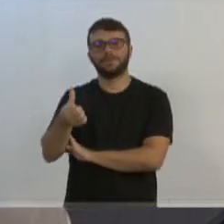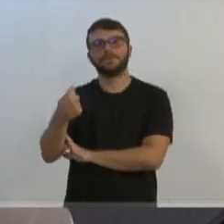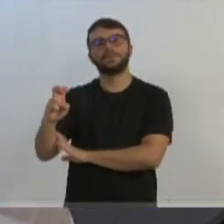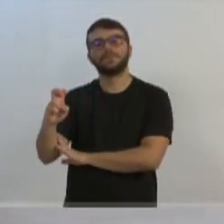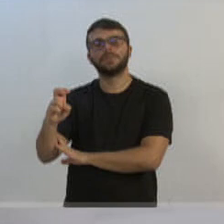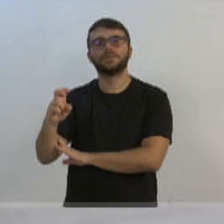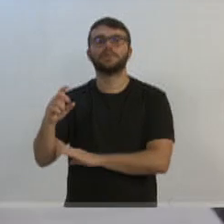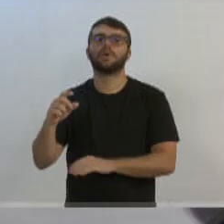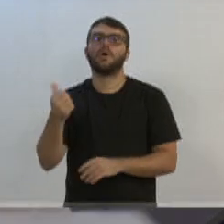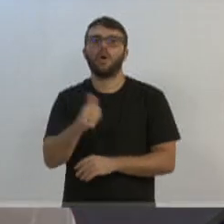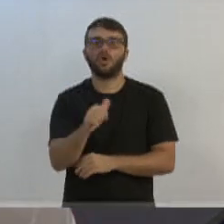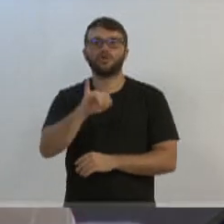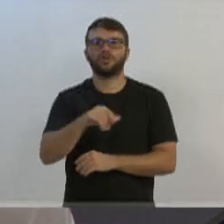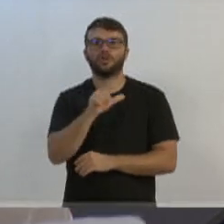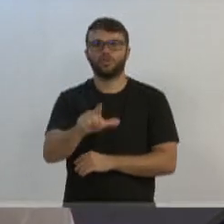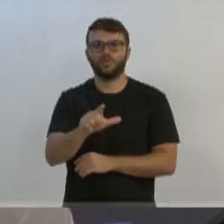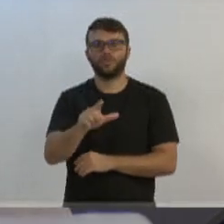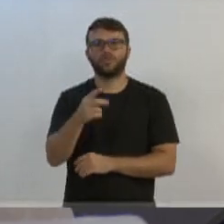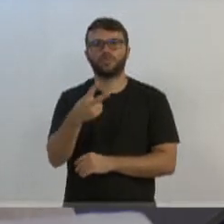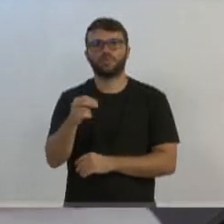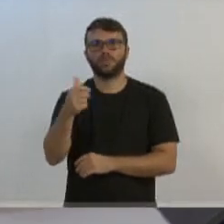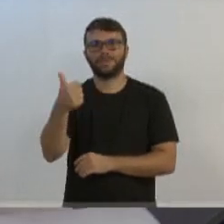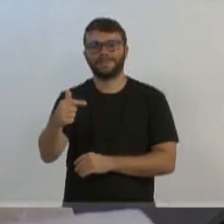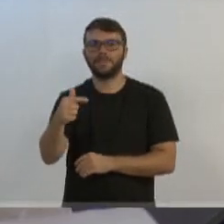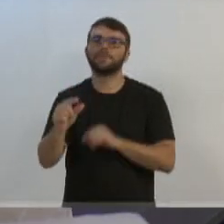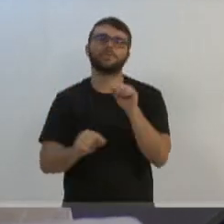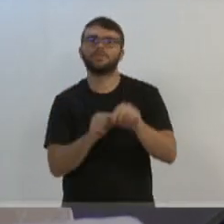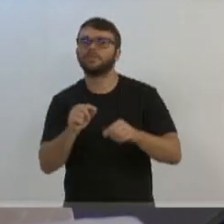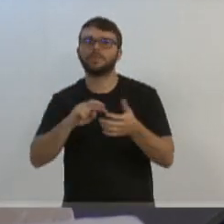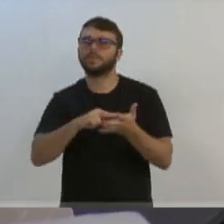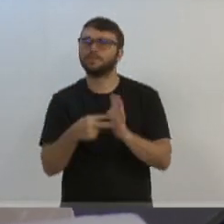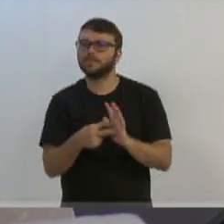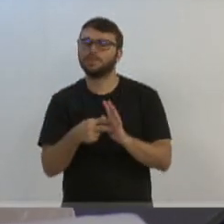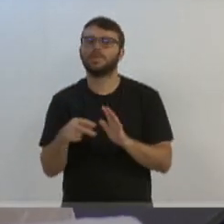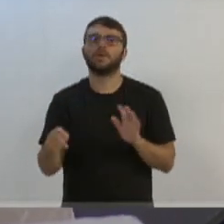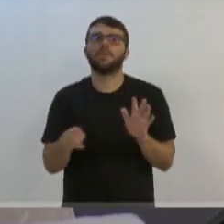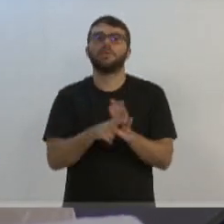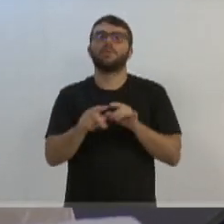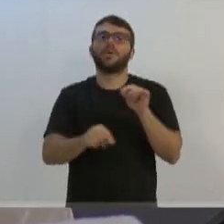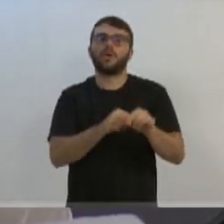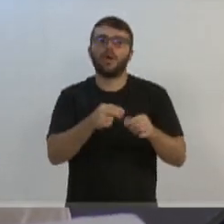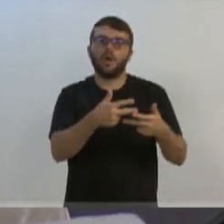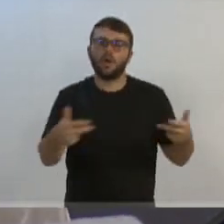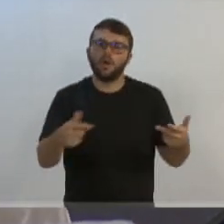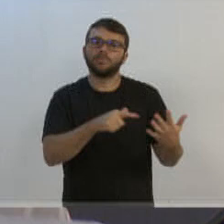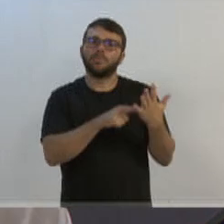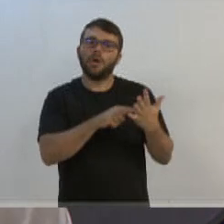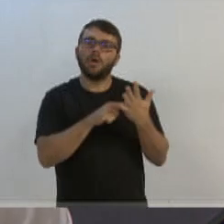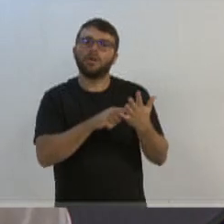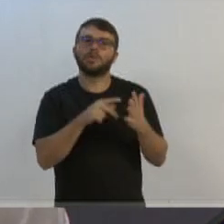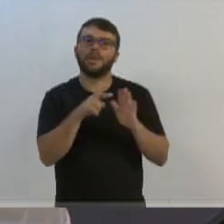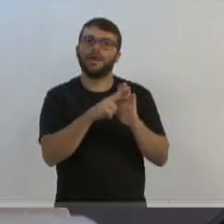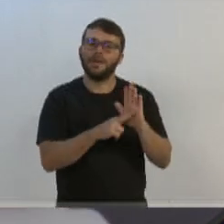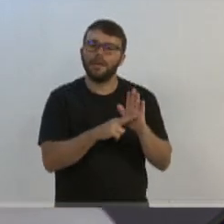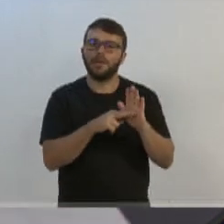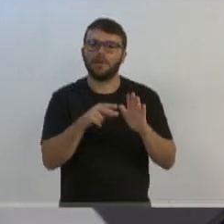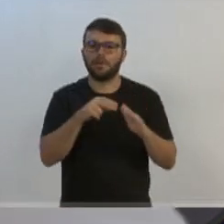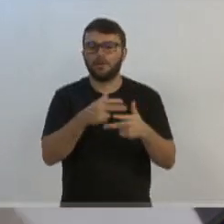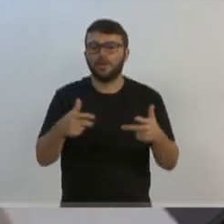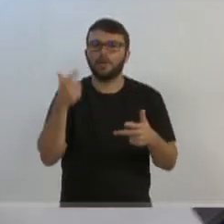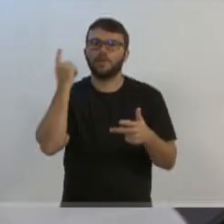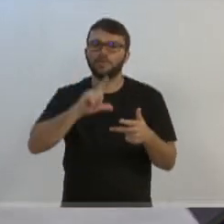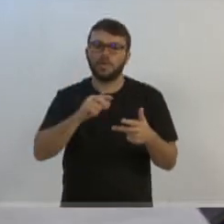13.465, de 11 de julho de 2017, no tocante a determinações relativas à regularização fundiária para